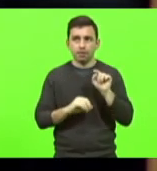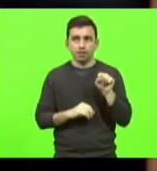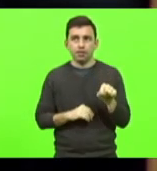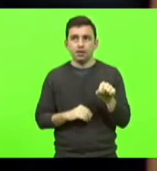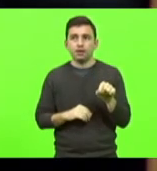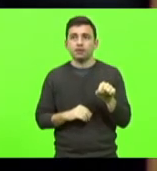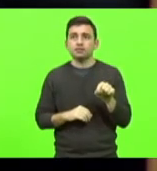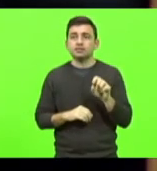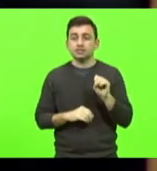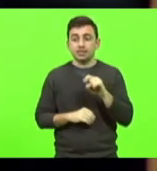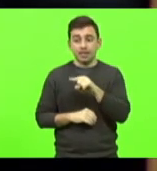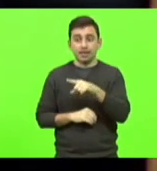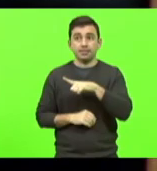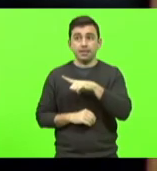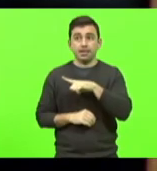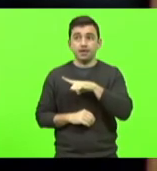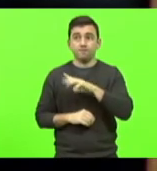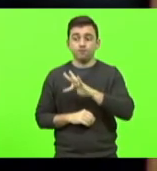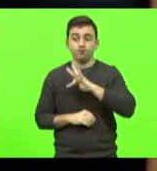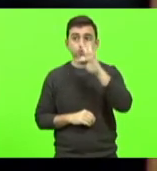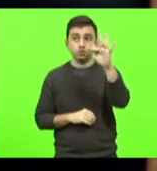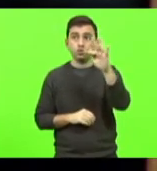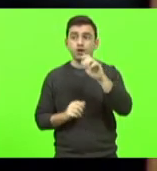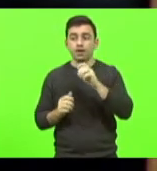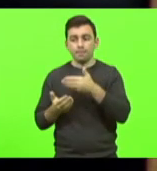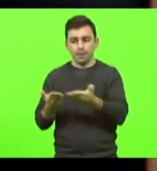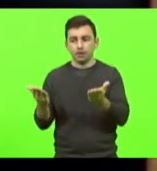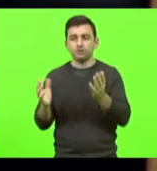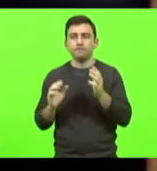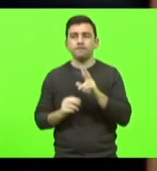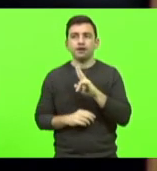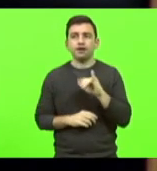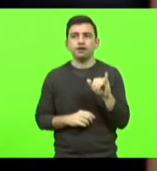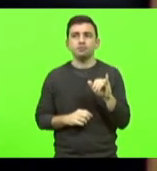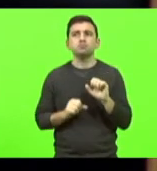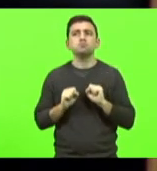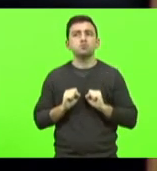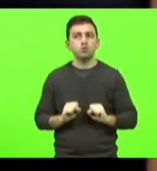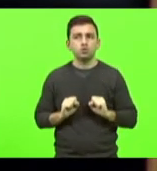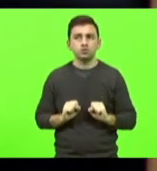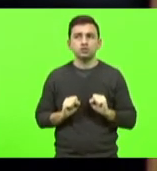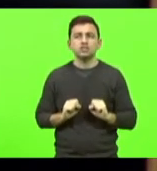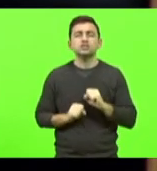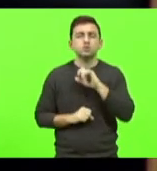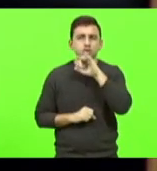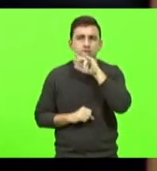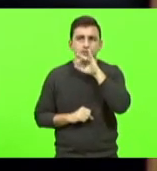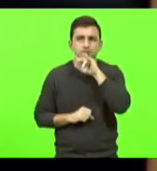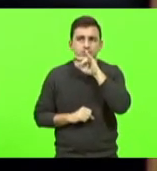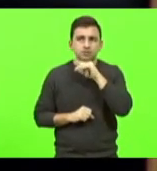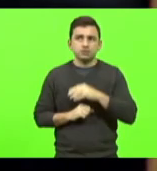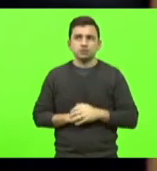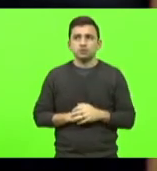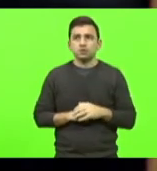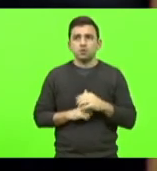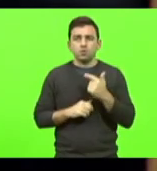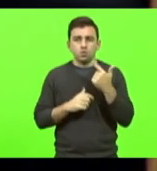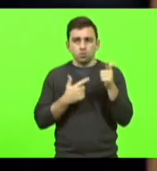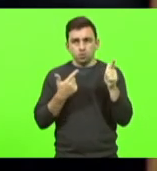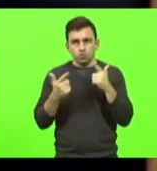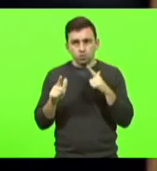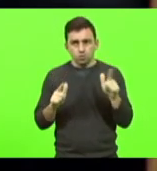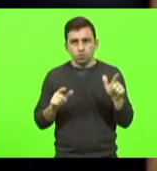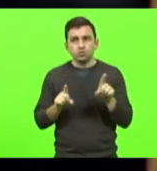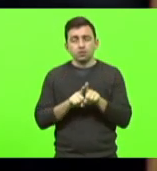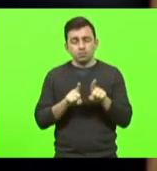quem tem lá na frente pode perder então pode ser um precedente inclusive ruim é para outras forças de segurança